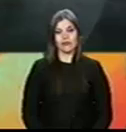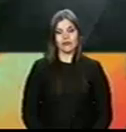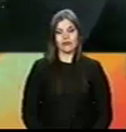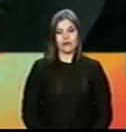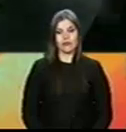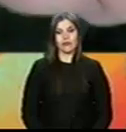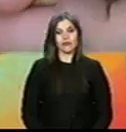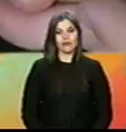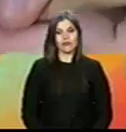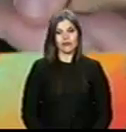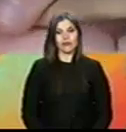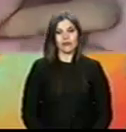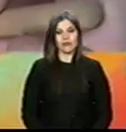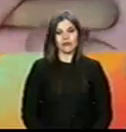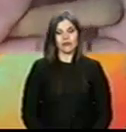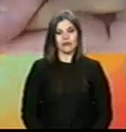bocadinho.